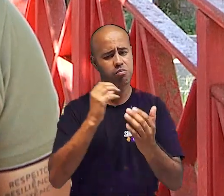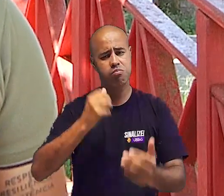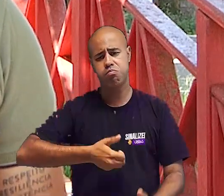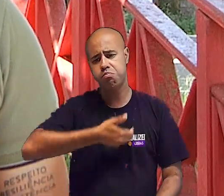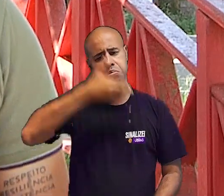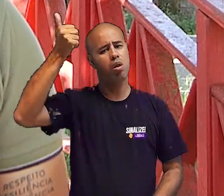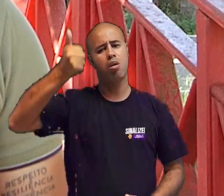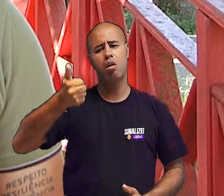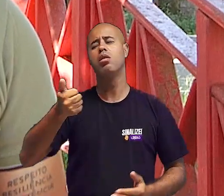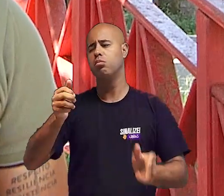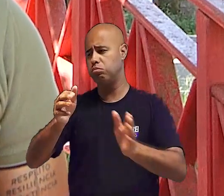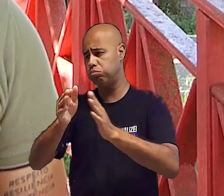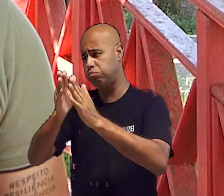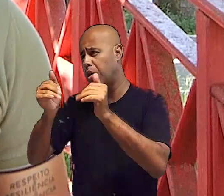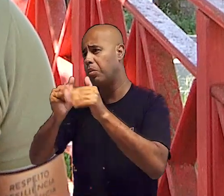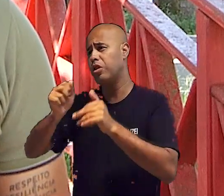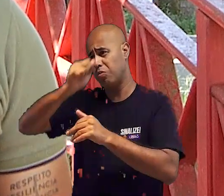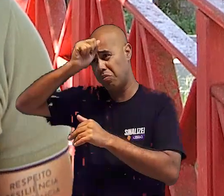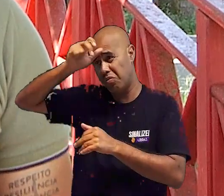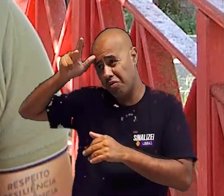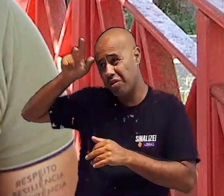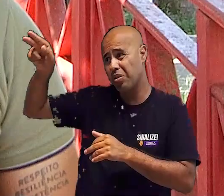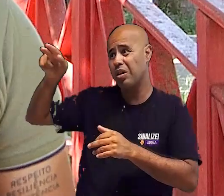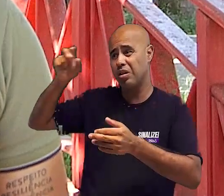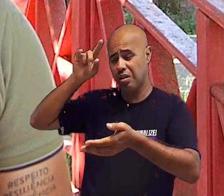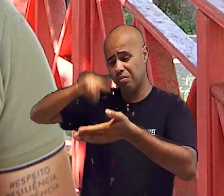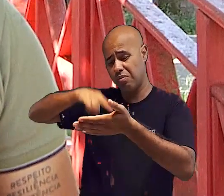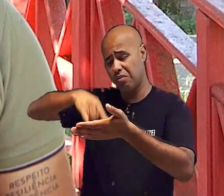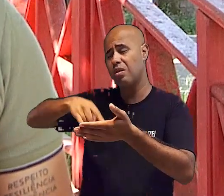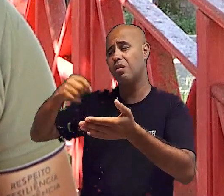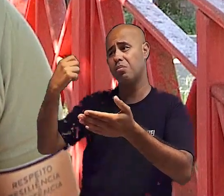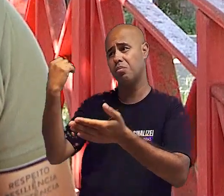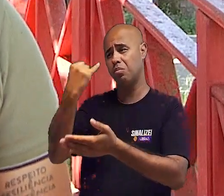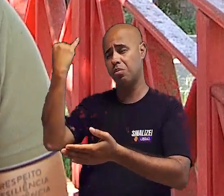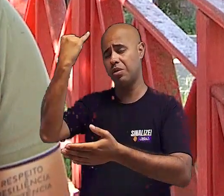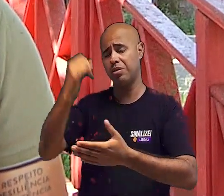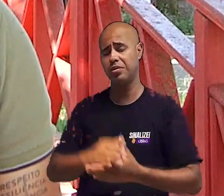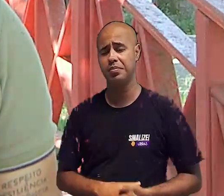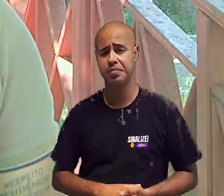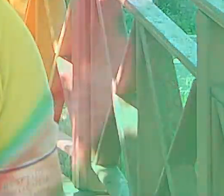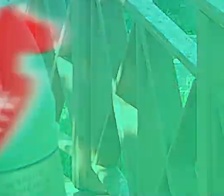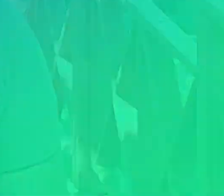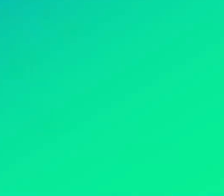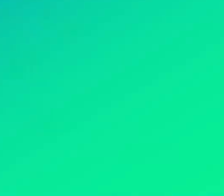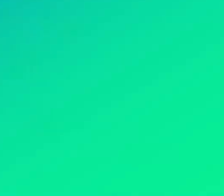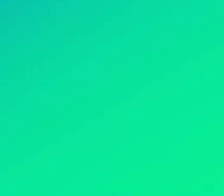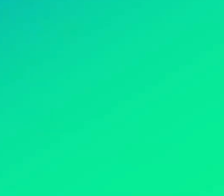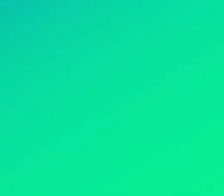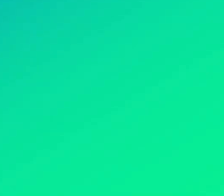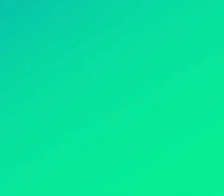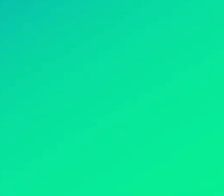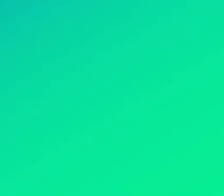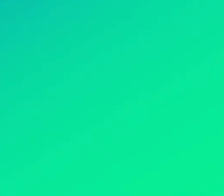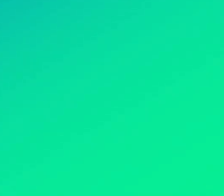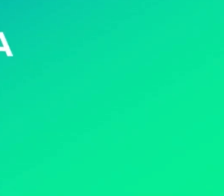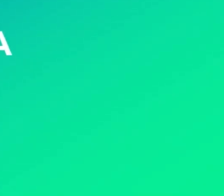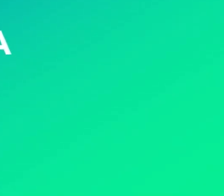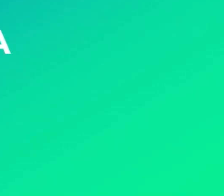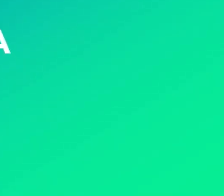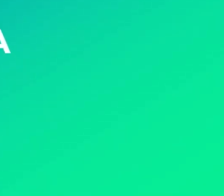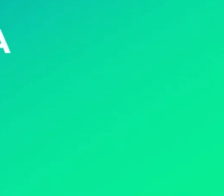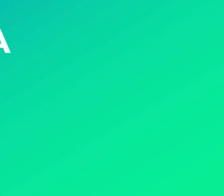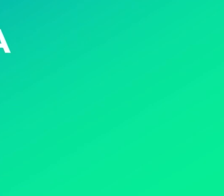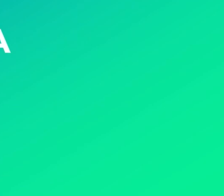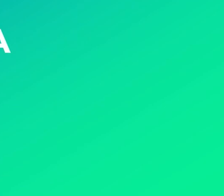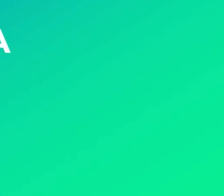vidas a indicação foi enviada à Prefeitura de Jaraguá do Sul para a ciência da demanda